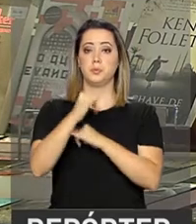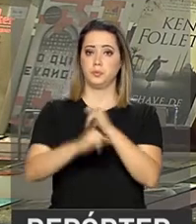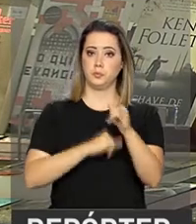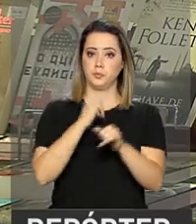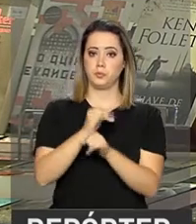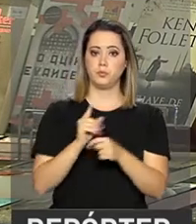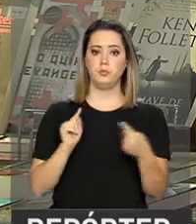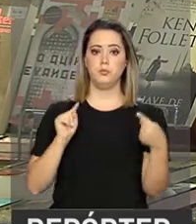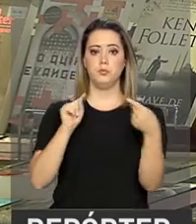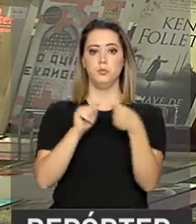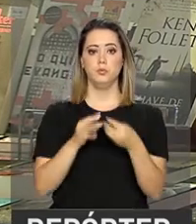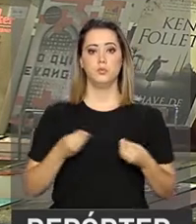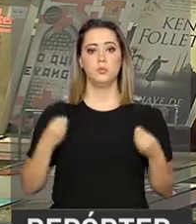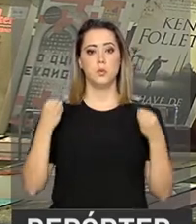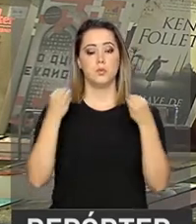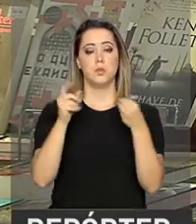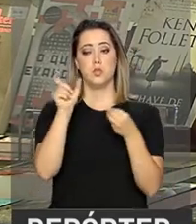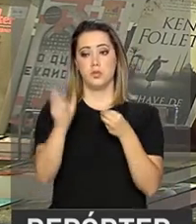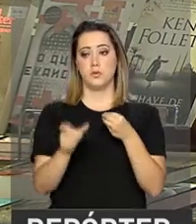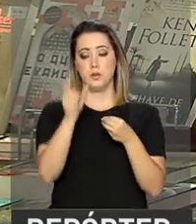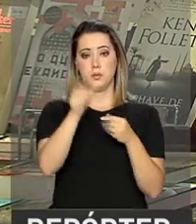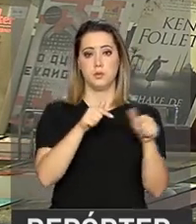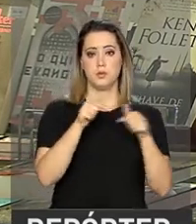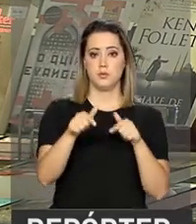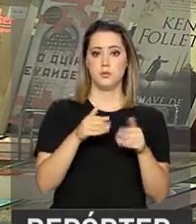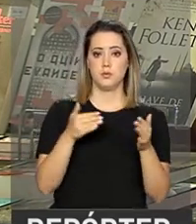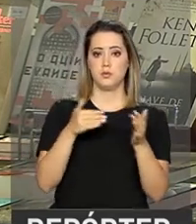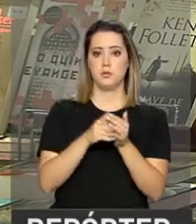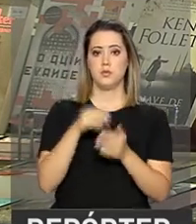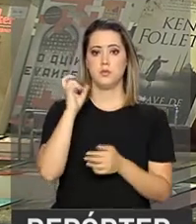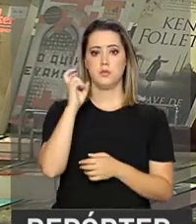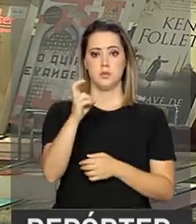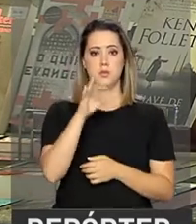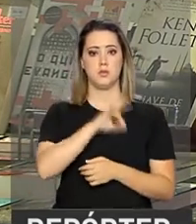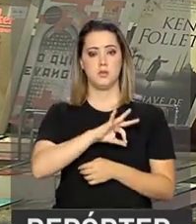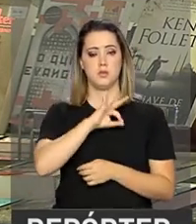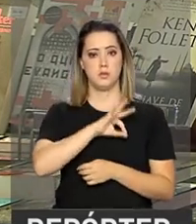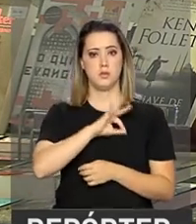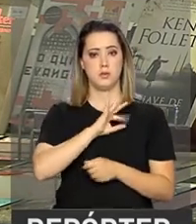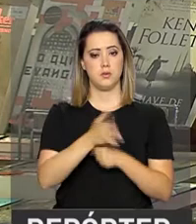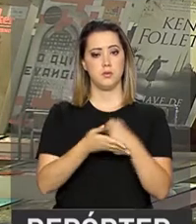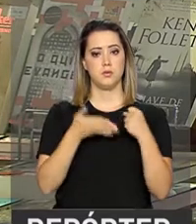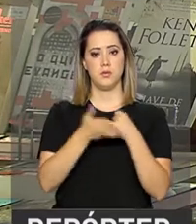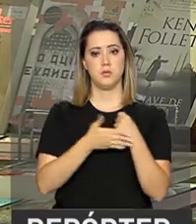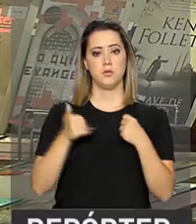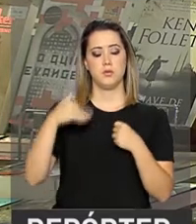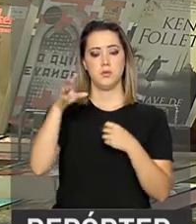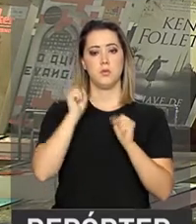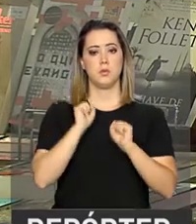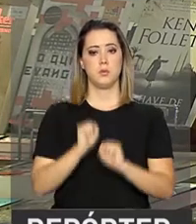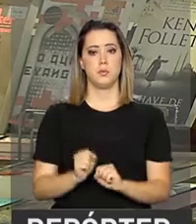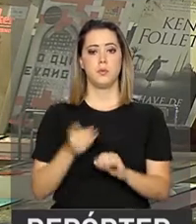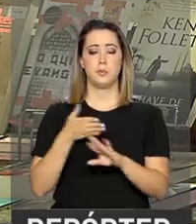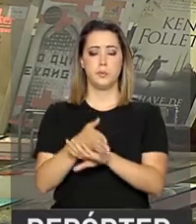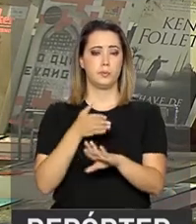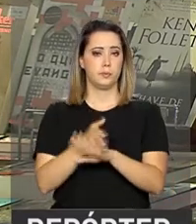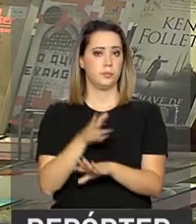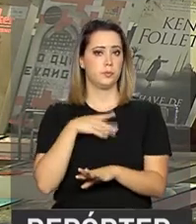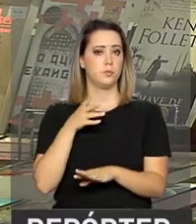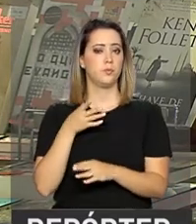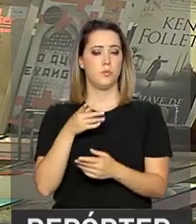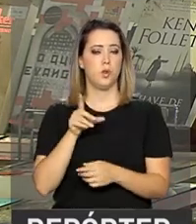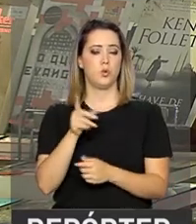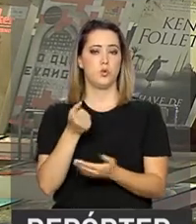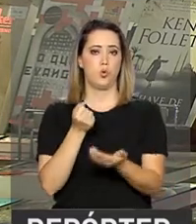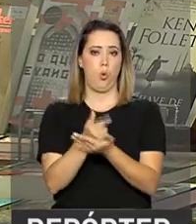O objetivo é que trabalhadores que recebam até 5 salários mínimos tenham mais condições de ter acesso a